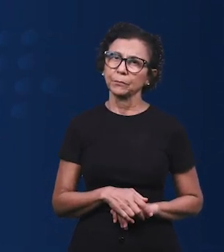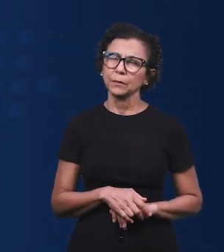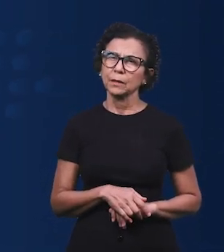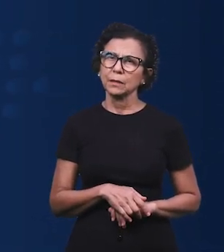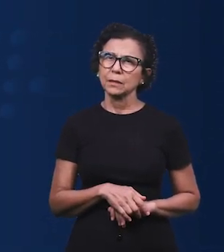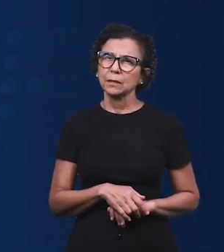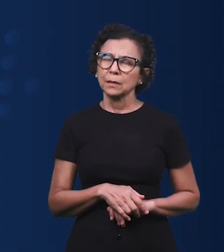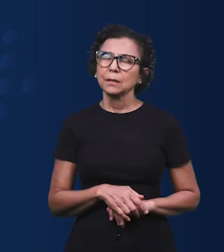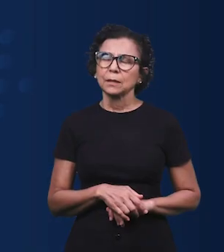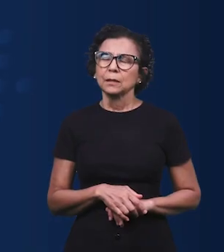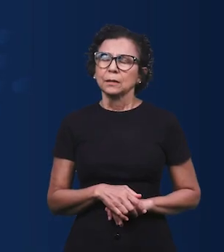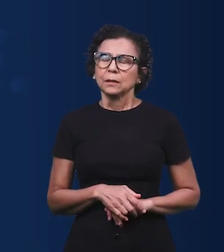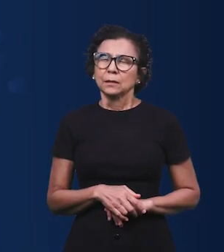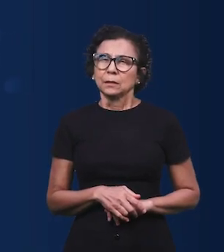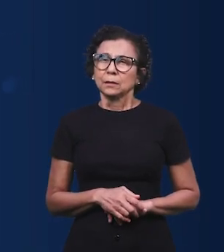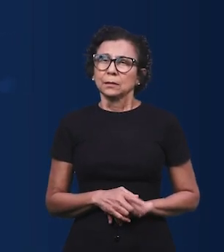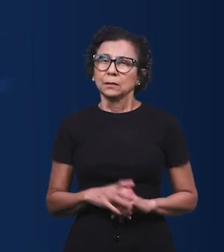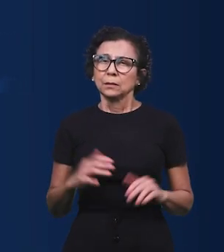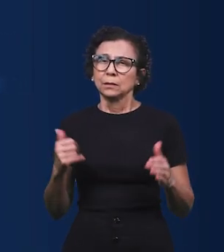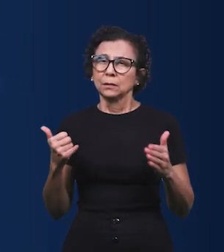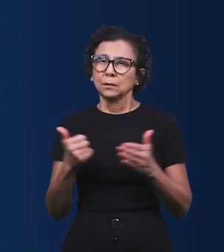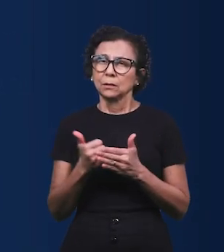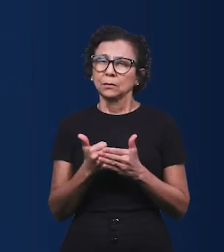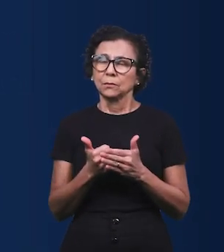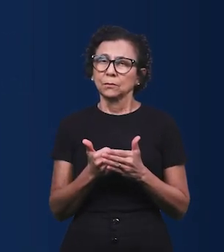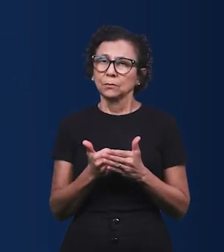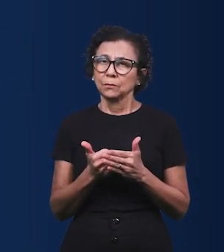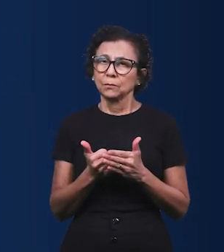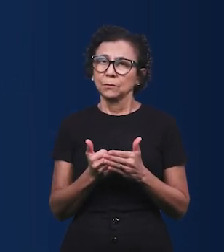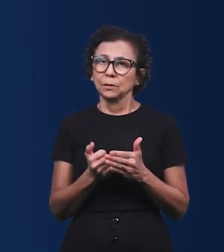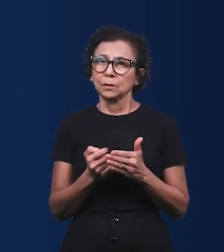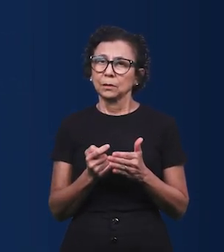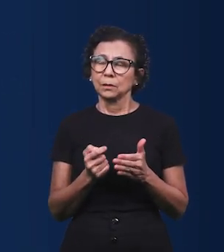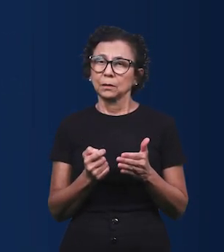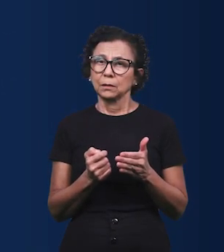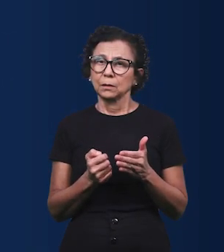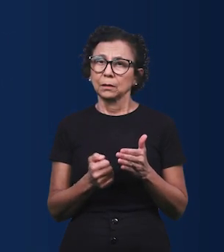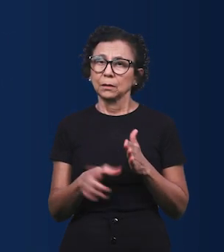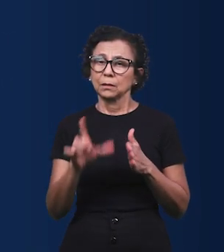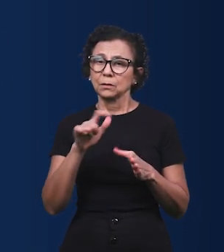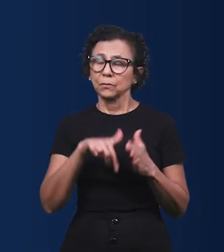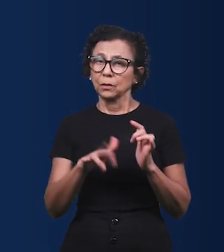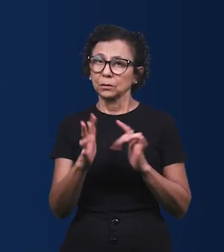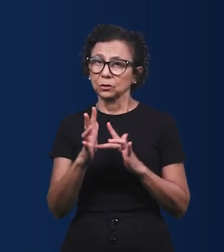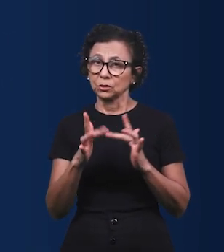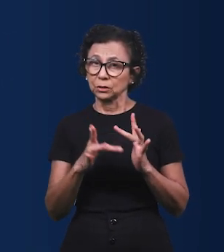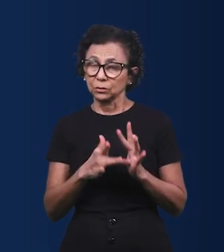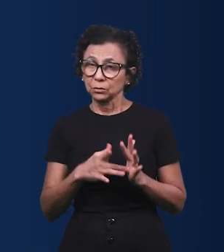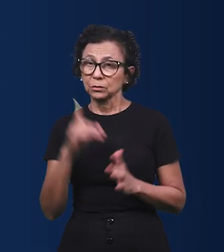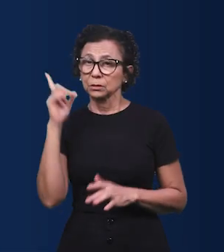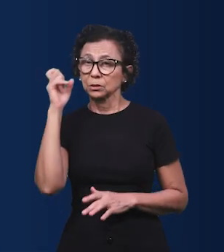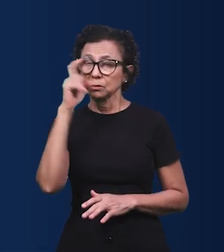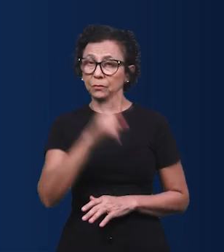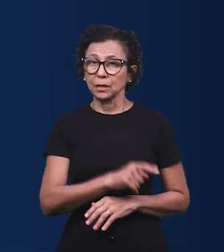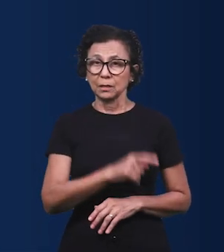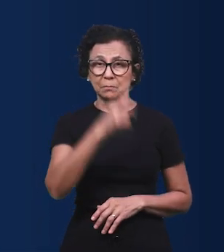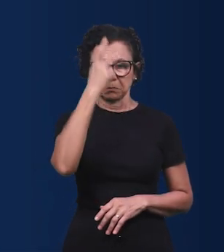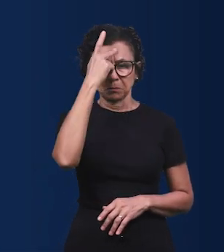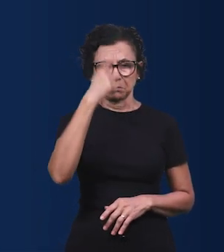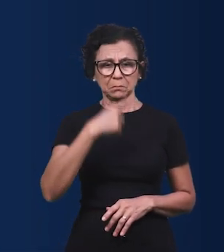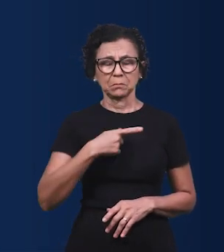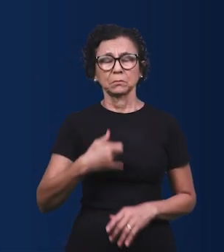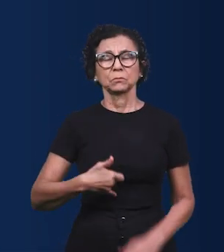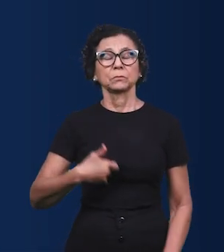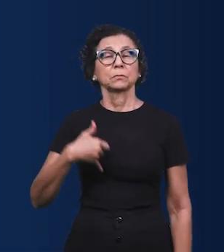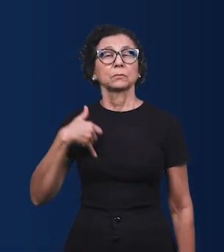nos últimos dias sobrevirão tempos trabalhosos, porque haverá homens amantes de si mesmo,